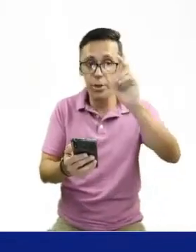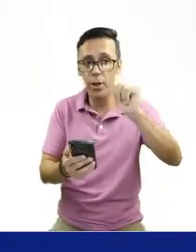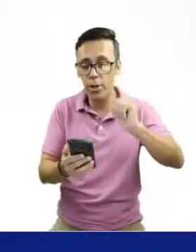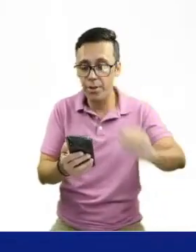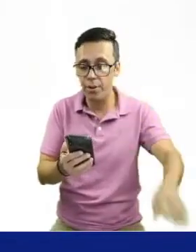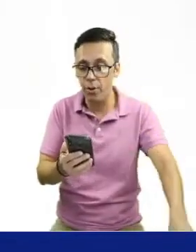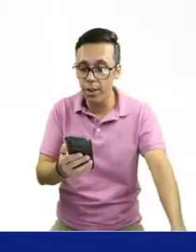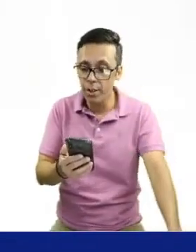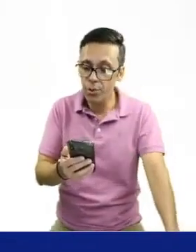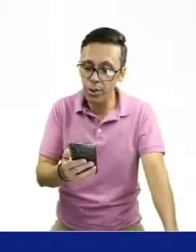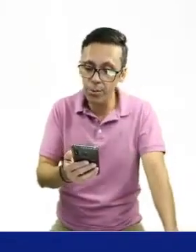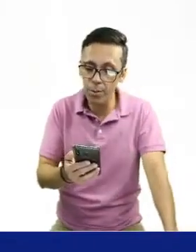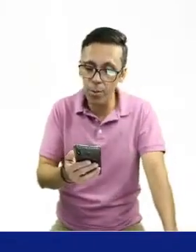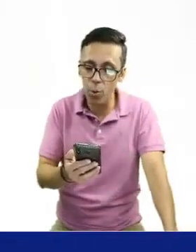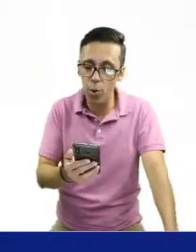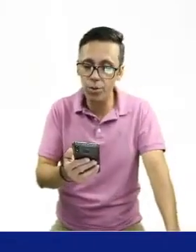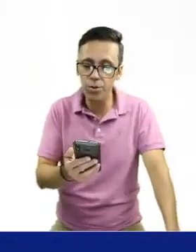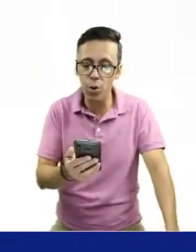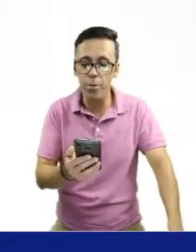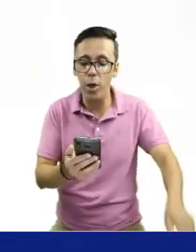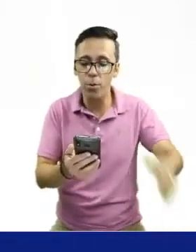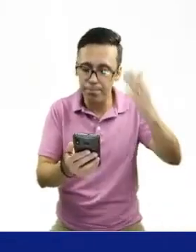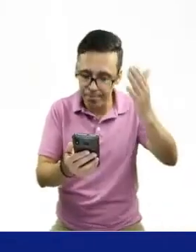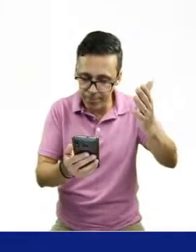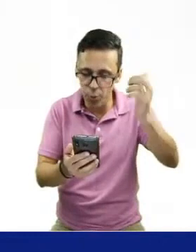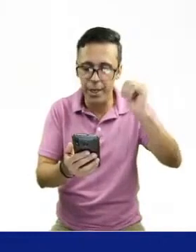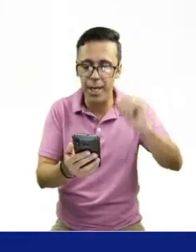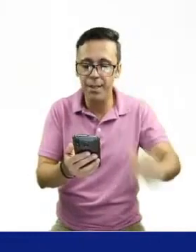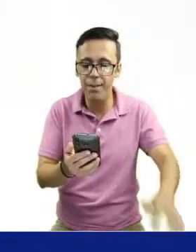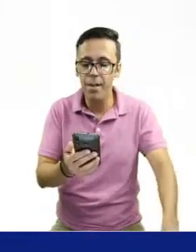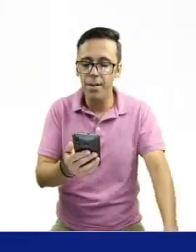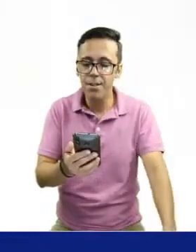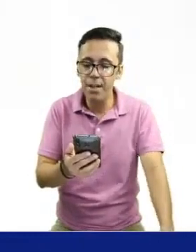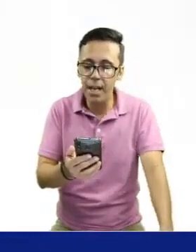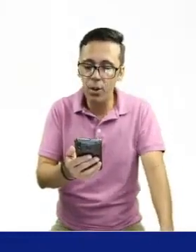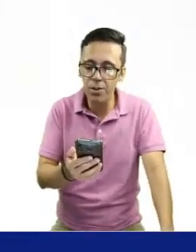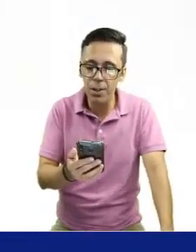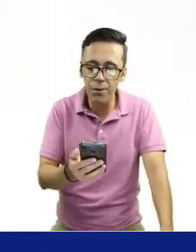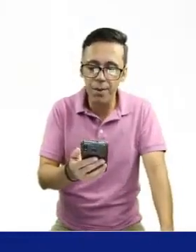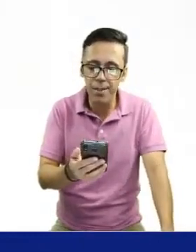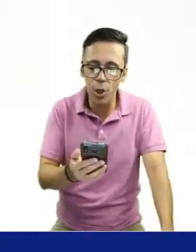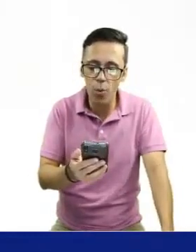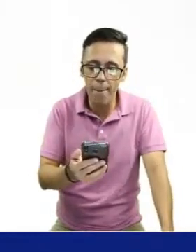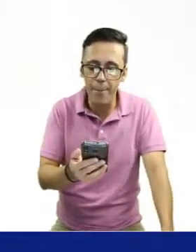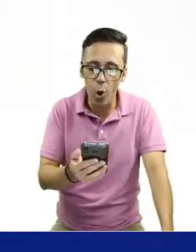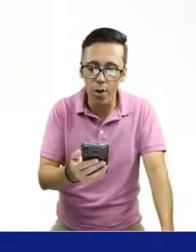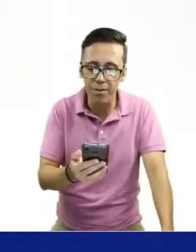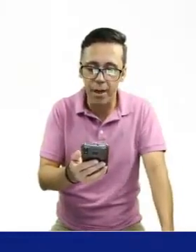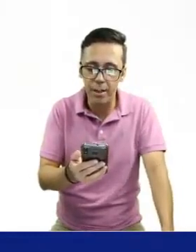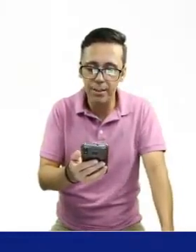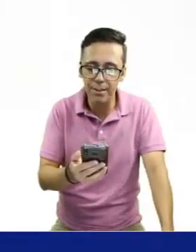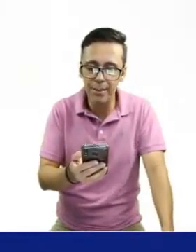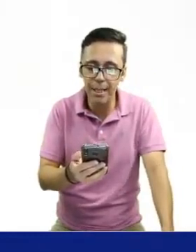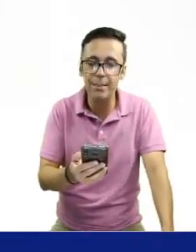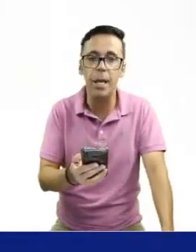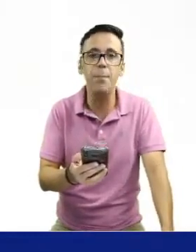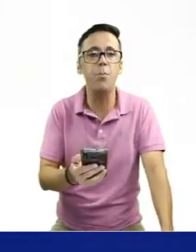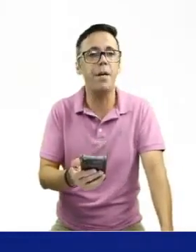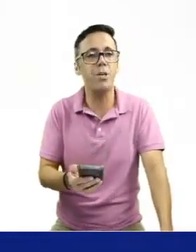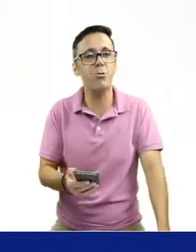isso até Olha que ele já falou só terminando meu curso e sou meio não é nada será que consigo fazer uma prova